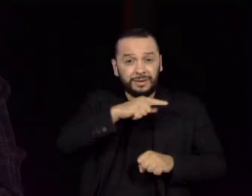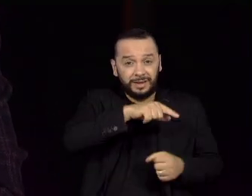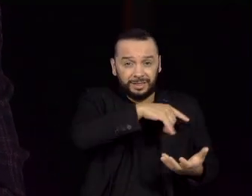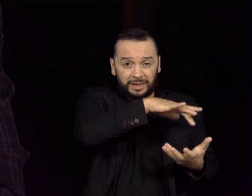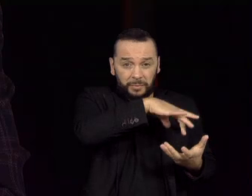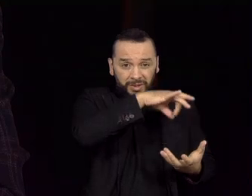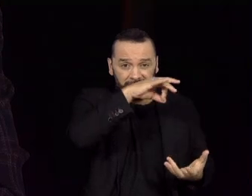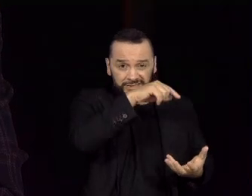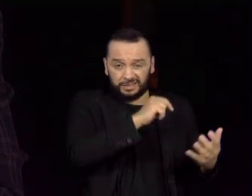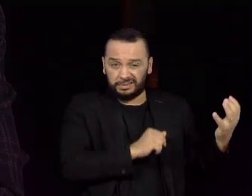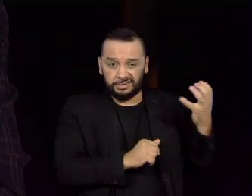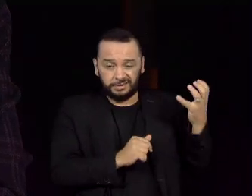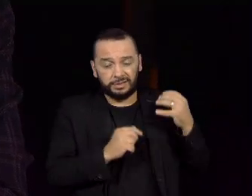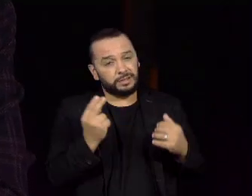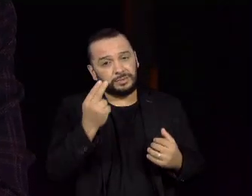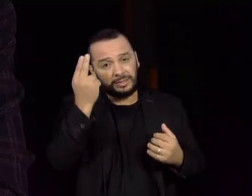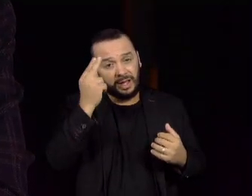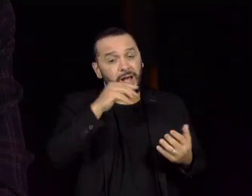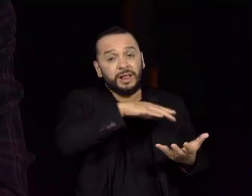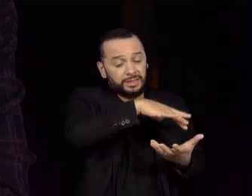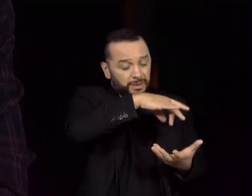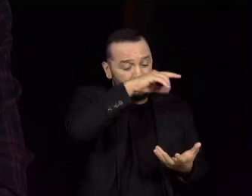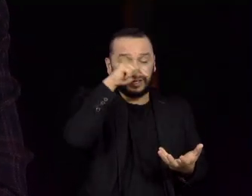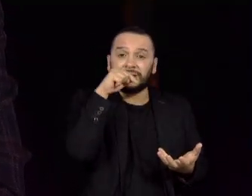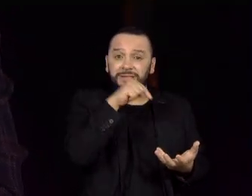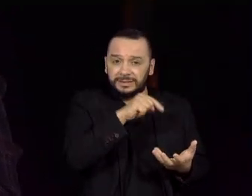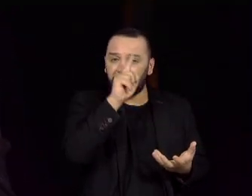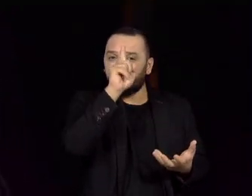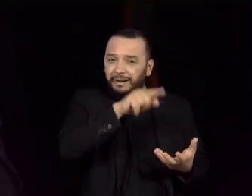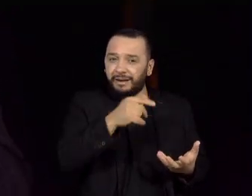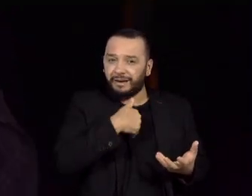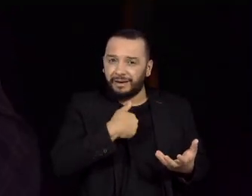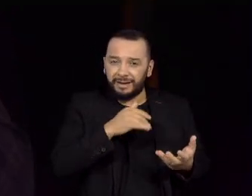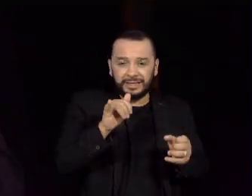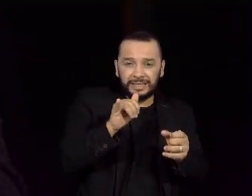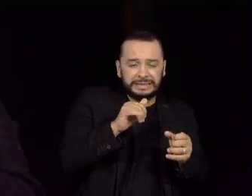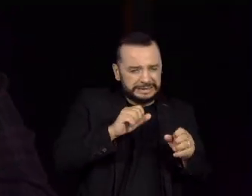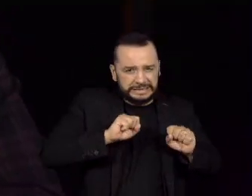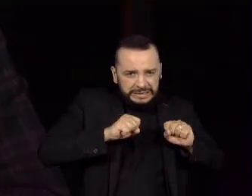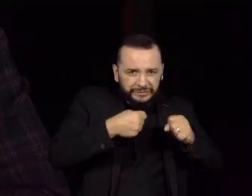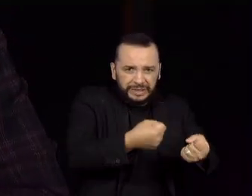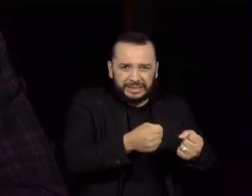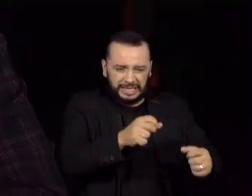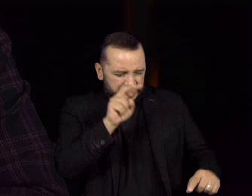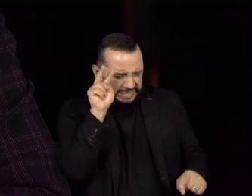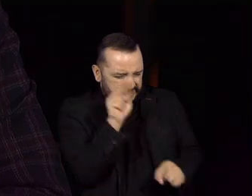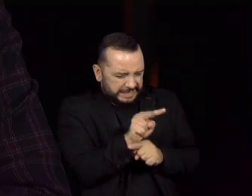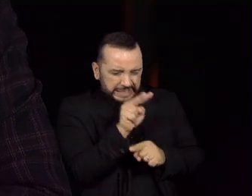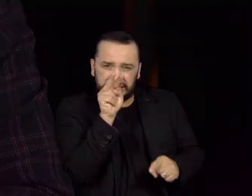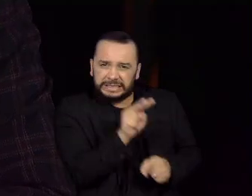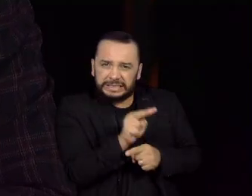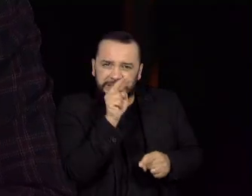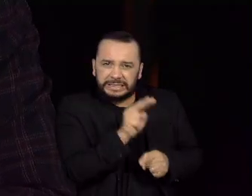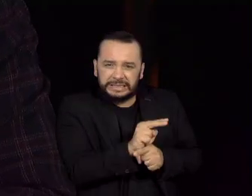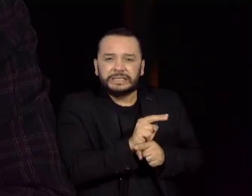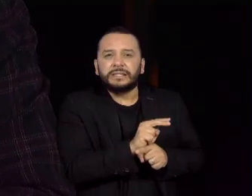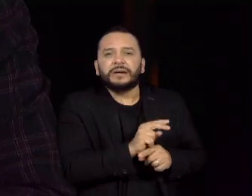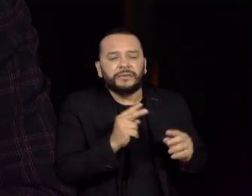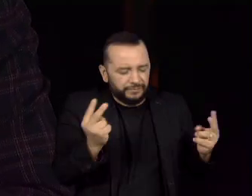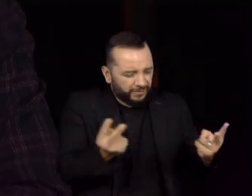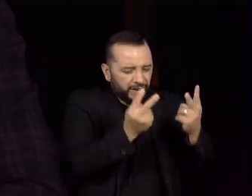nosso chão, nosso farol. Cabe a cada um de nós defendê-la e lutar por seus princípios e